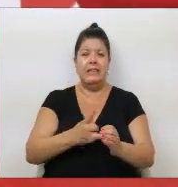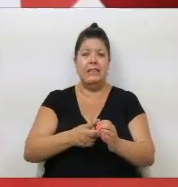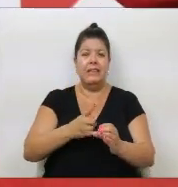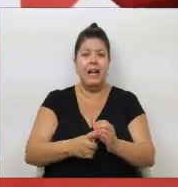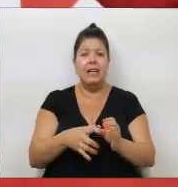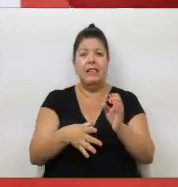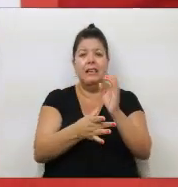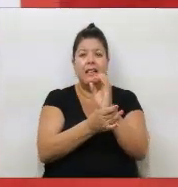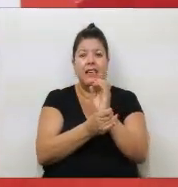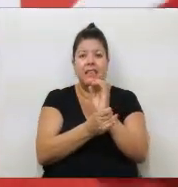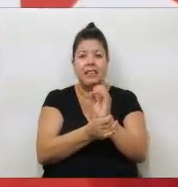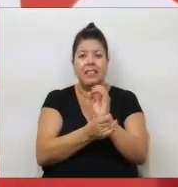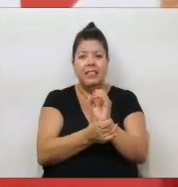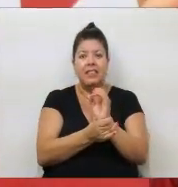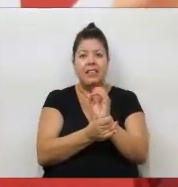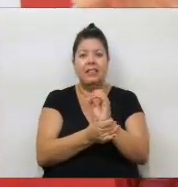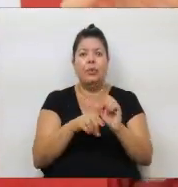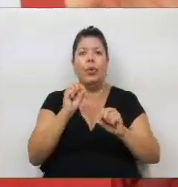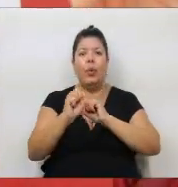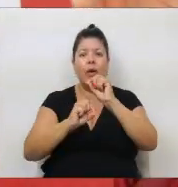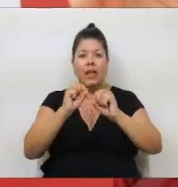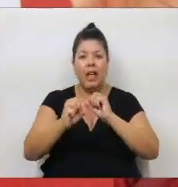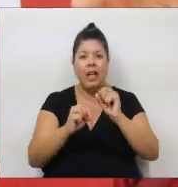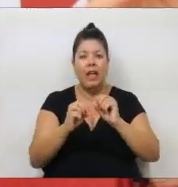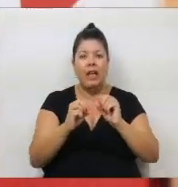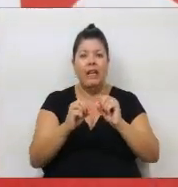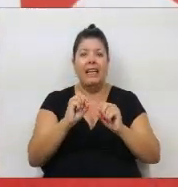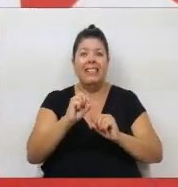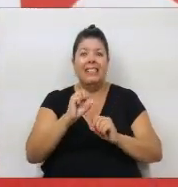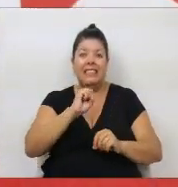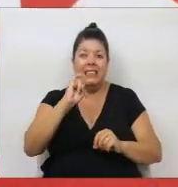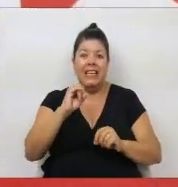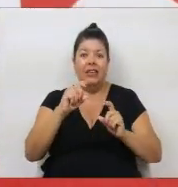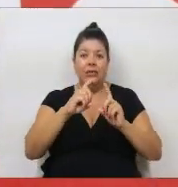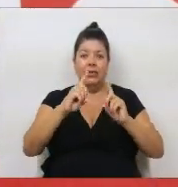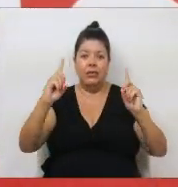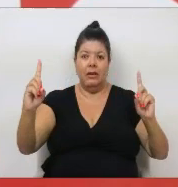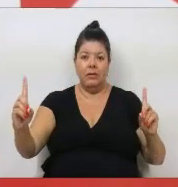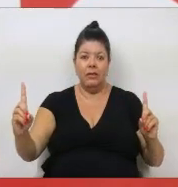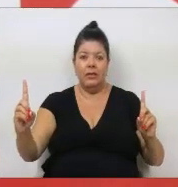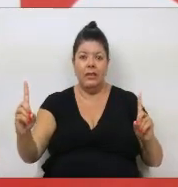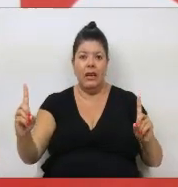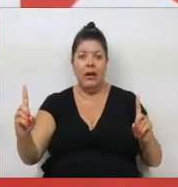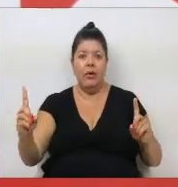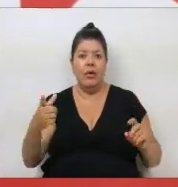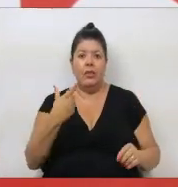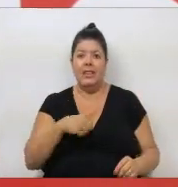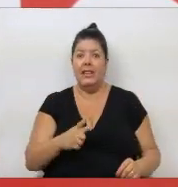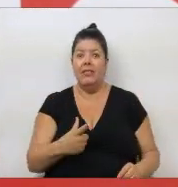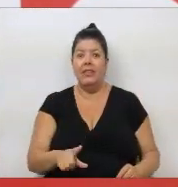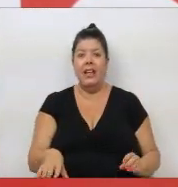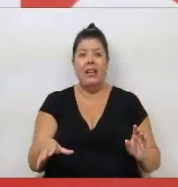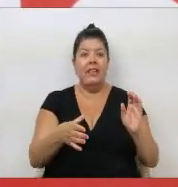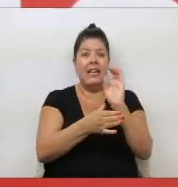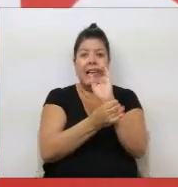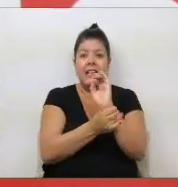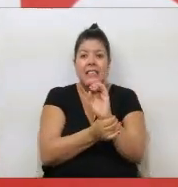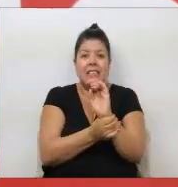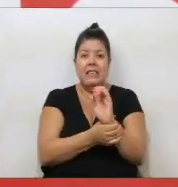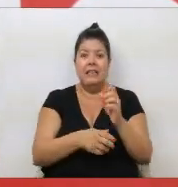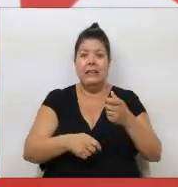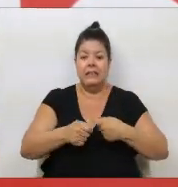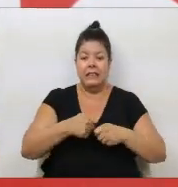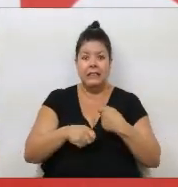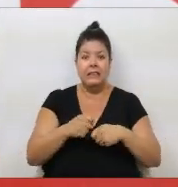garantidas e que se fizesse isolamento social, não se teve nenhuma medida que garantisse a economia das